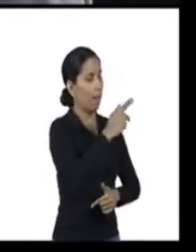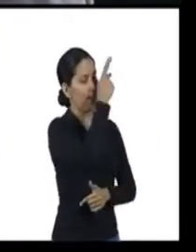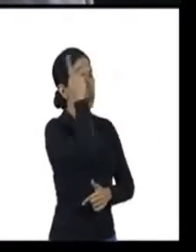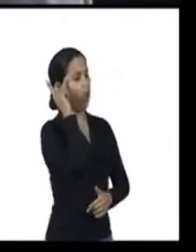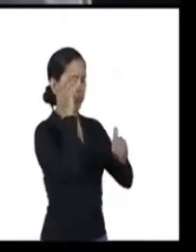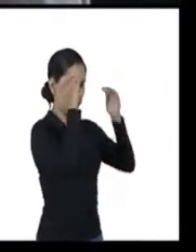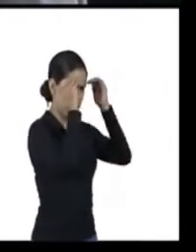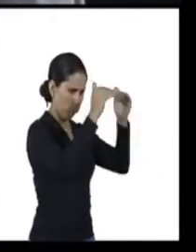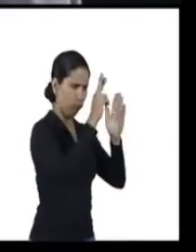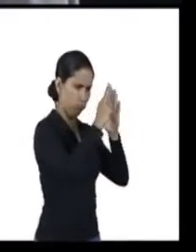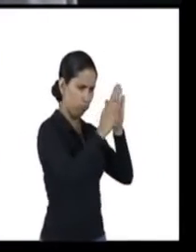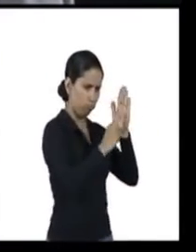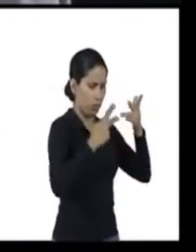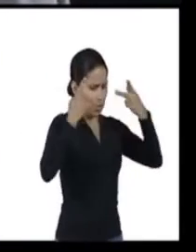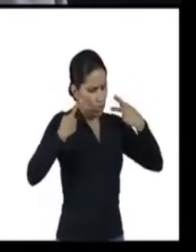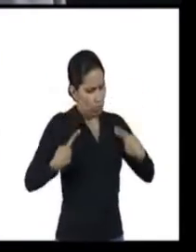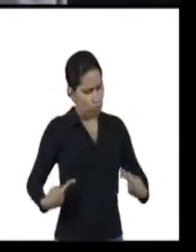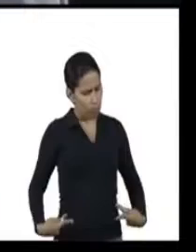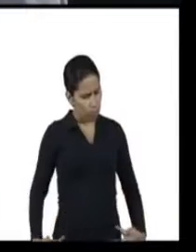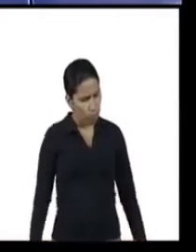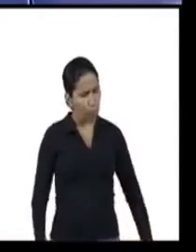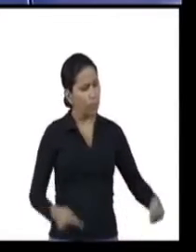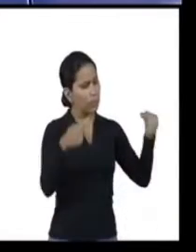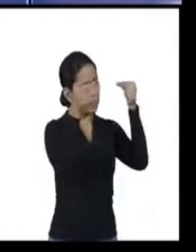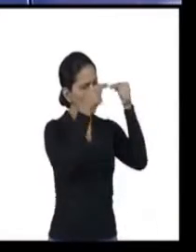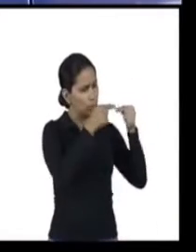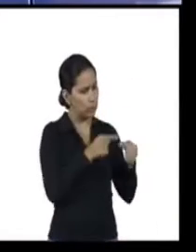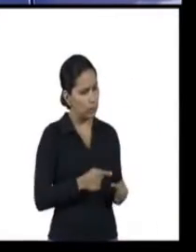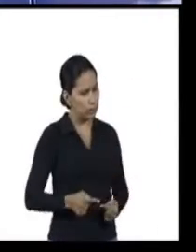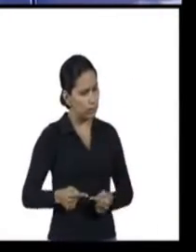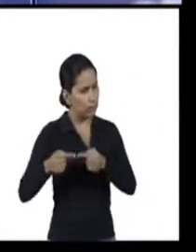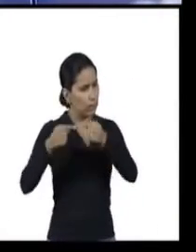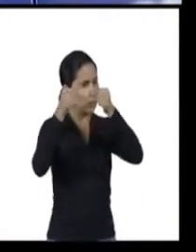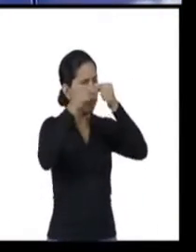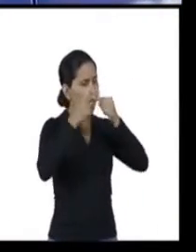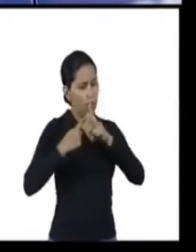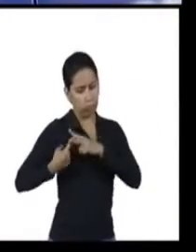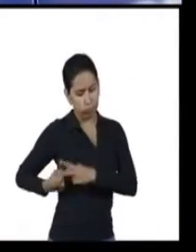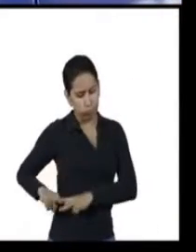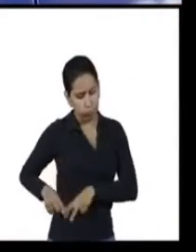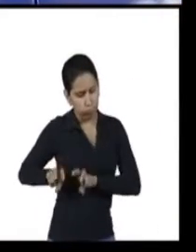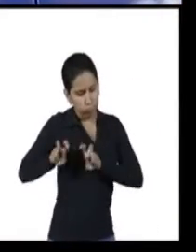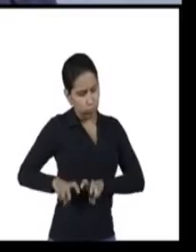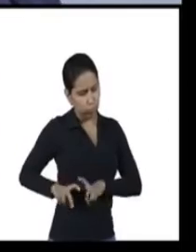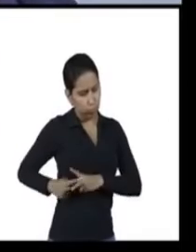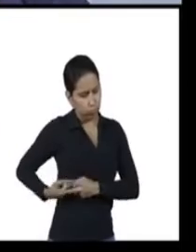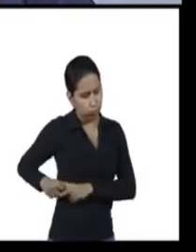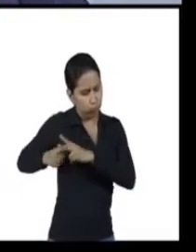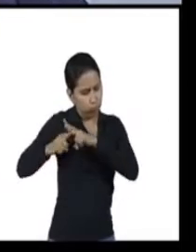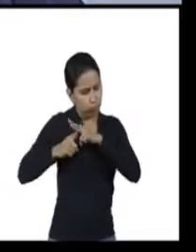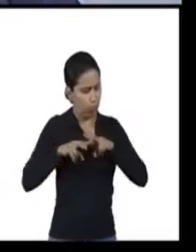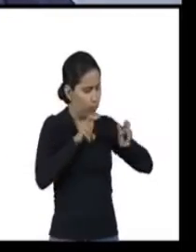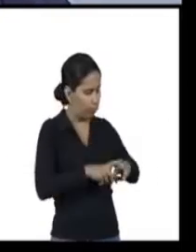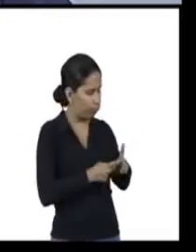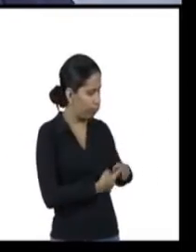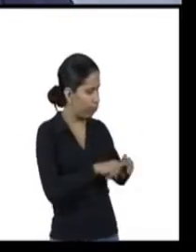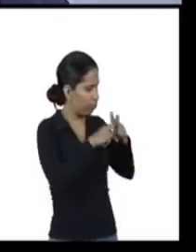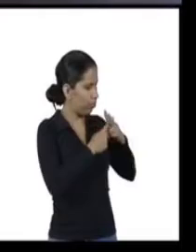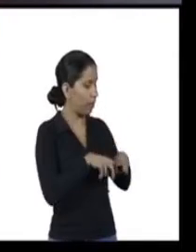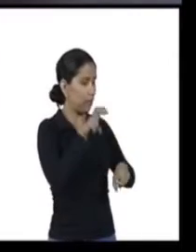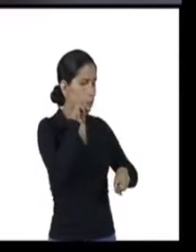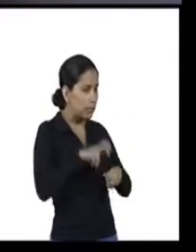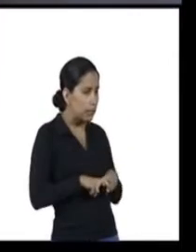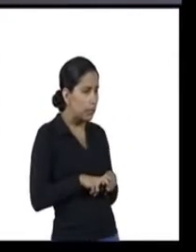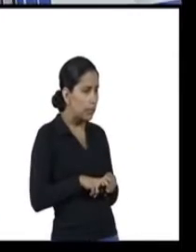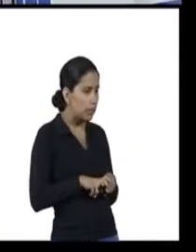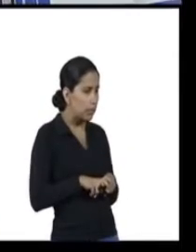respeitando todos os padrões de ergonomia, ajustou um banco de uma forma adequada, se ele fica naquela postura por